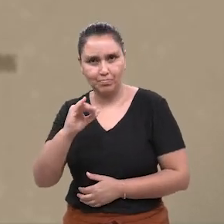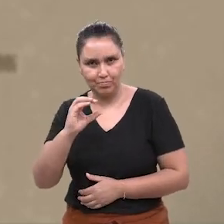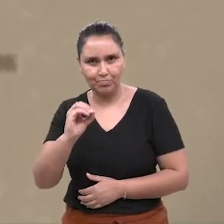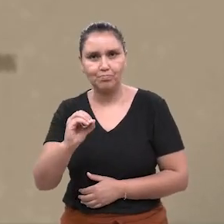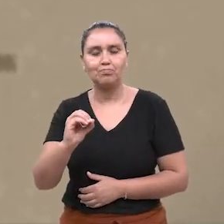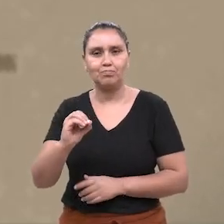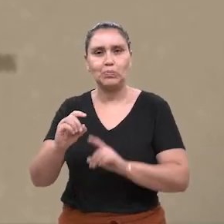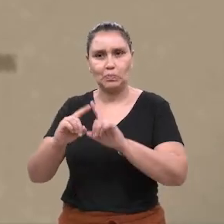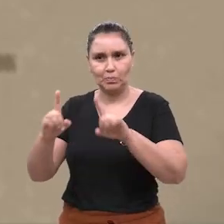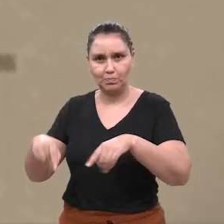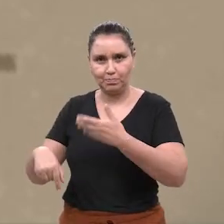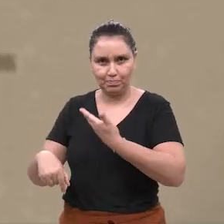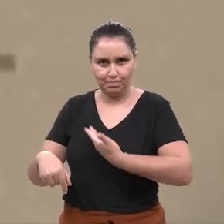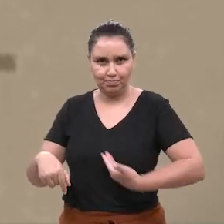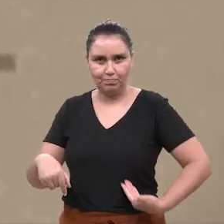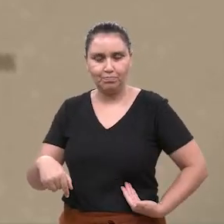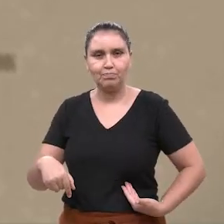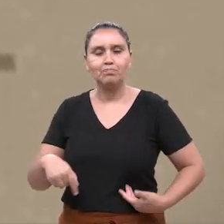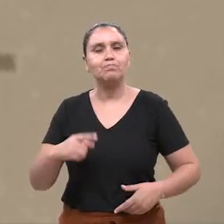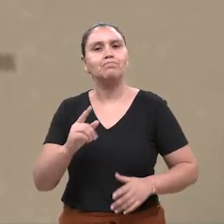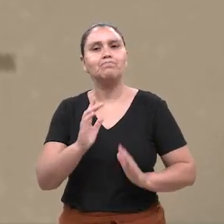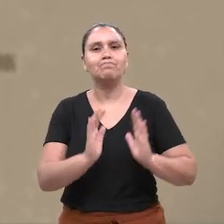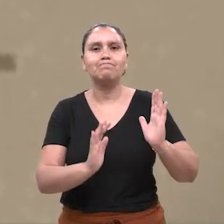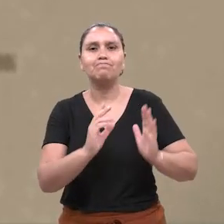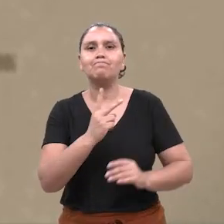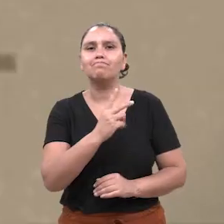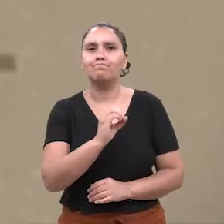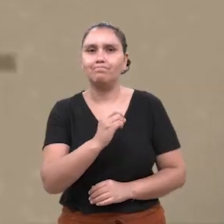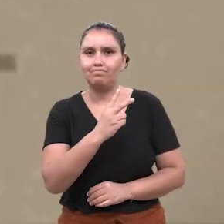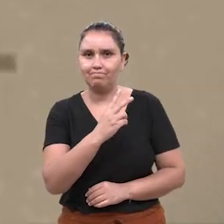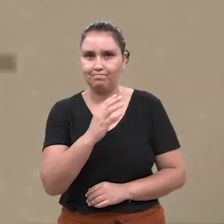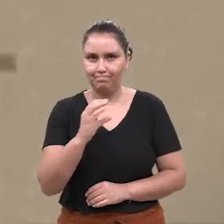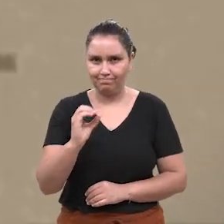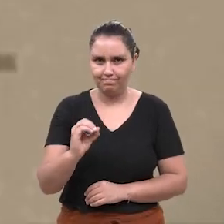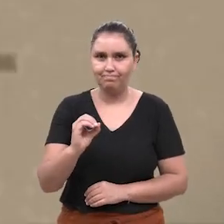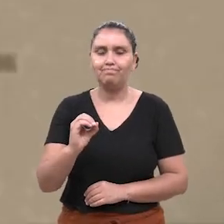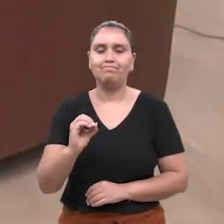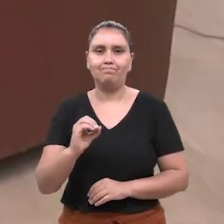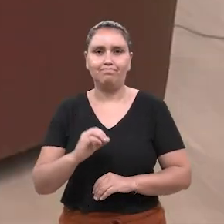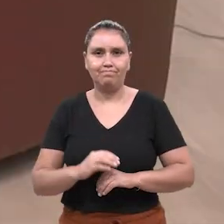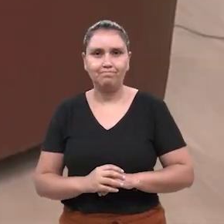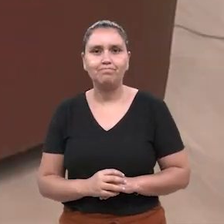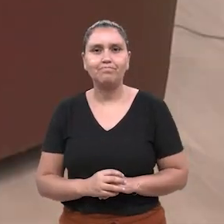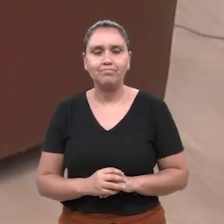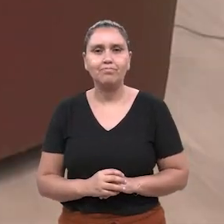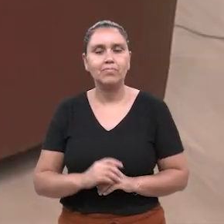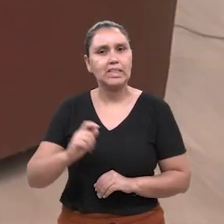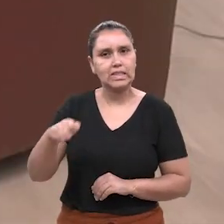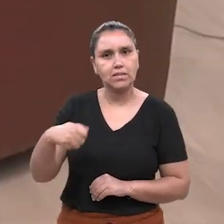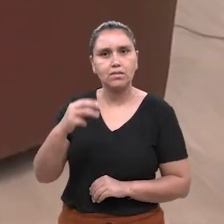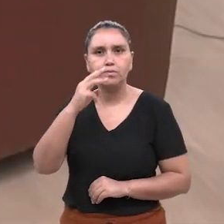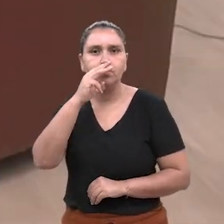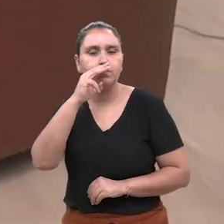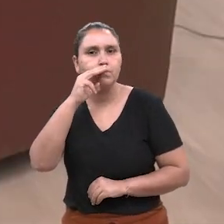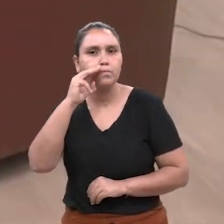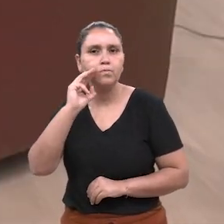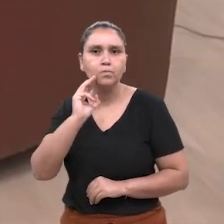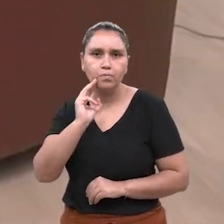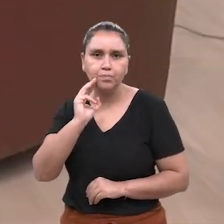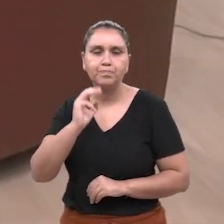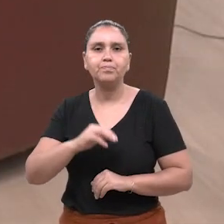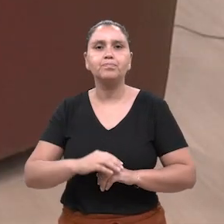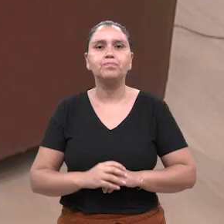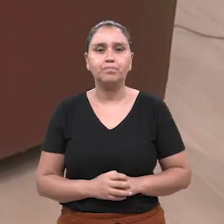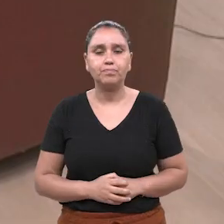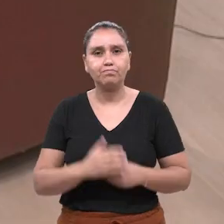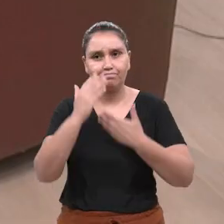Rossi, que esteve à frente da mesa diretora no ano de 2020. Mário, obrigada por ter aceitado o convite, por estar